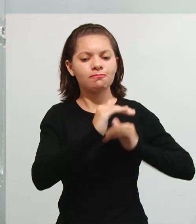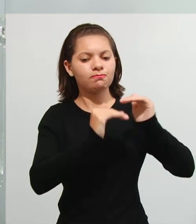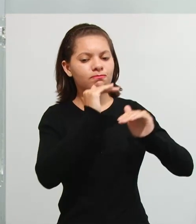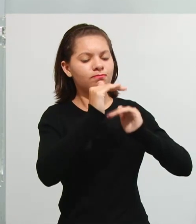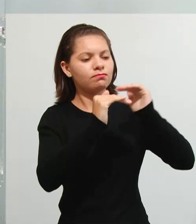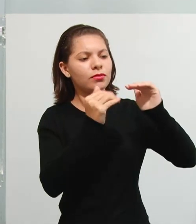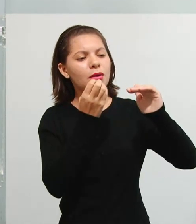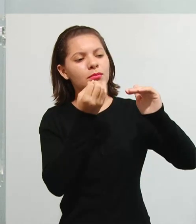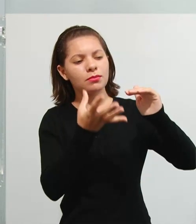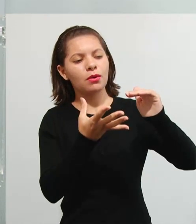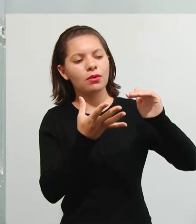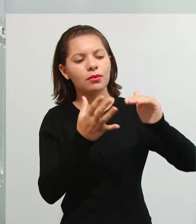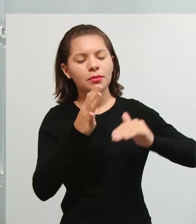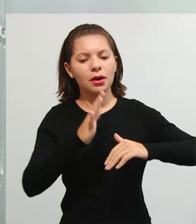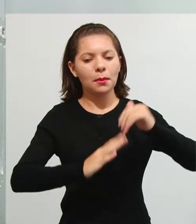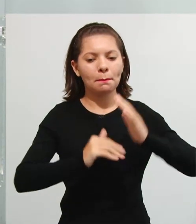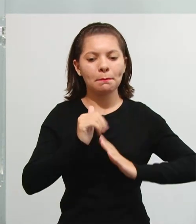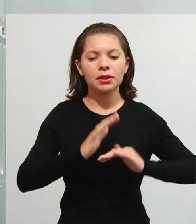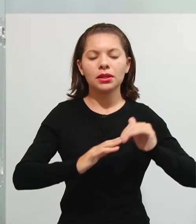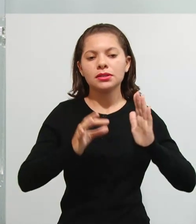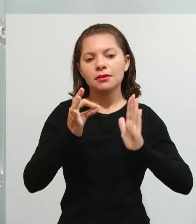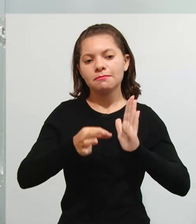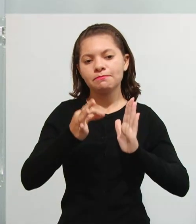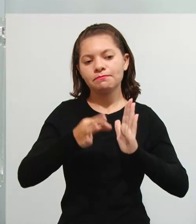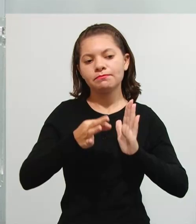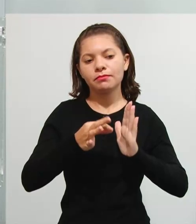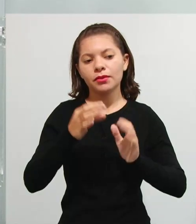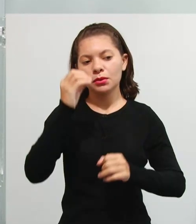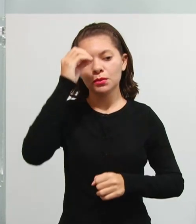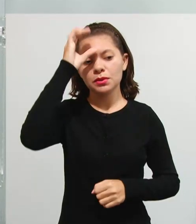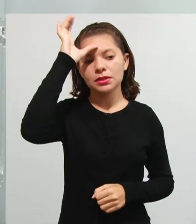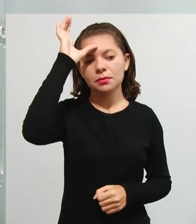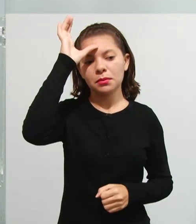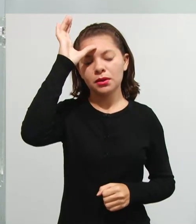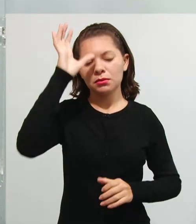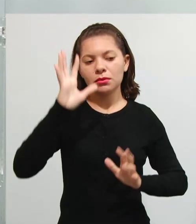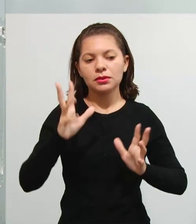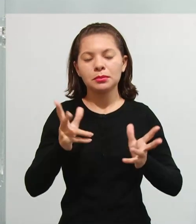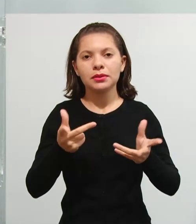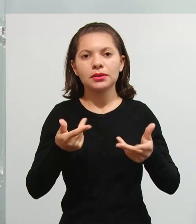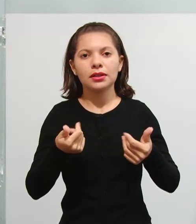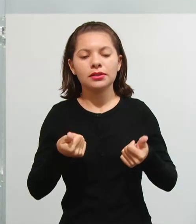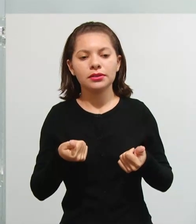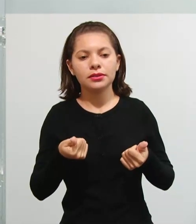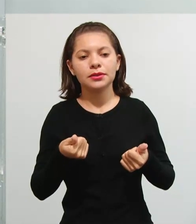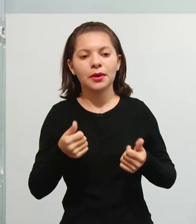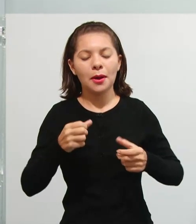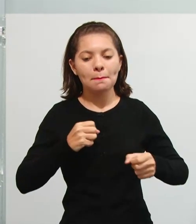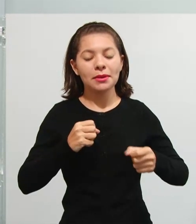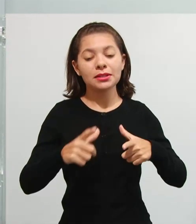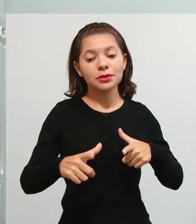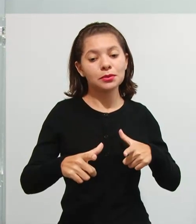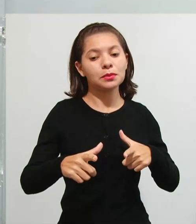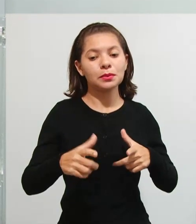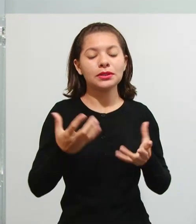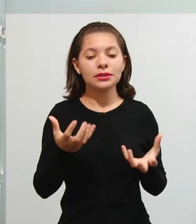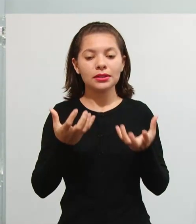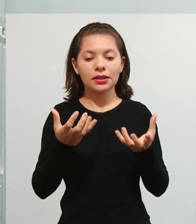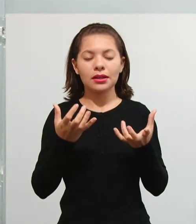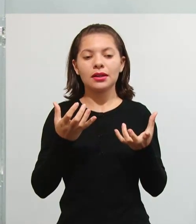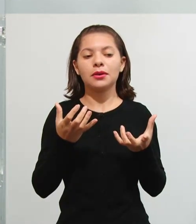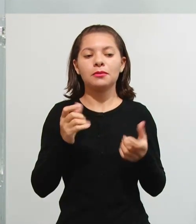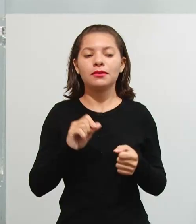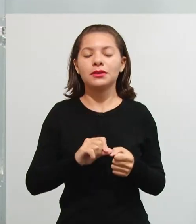minha competência pessoal, que é o conhecimento, as habilidades e a atitude de querer fazer